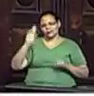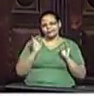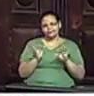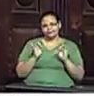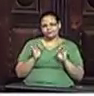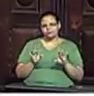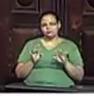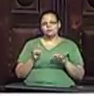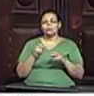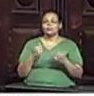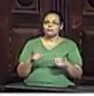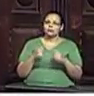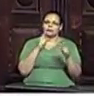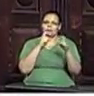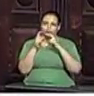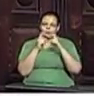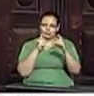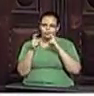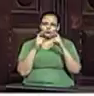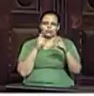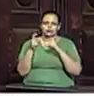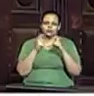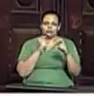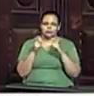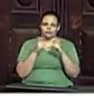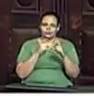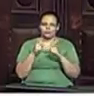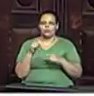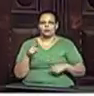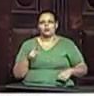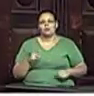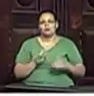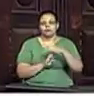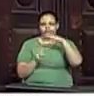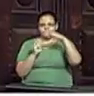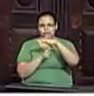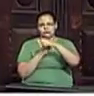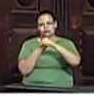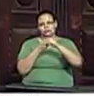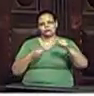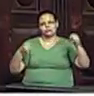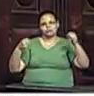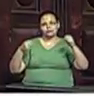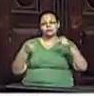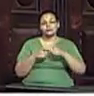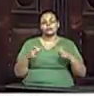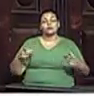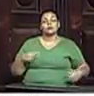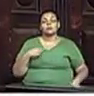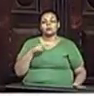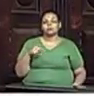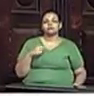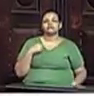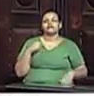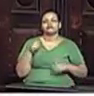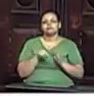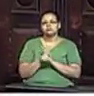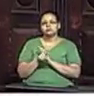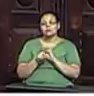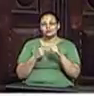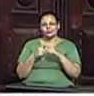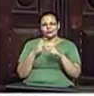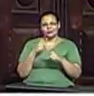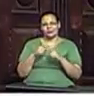preciso ter um debate, uma discussão, inclusive com as grandes empresas que fornecem isso, para ver de que forma essa questão está rolando. Porque